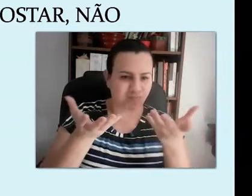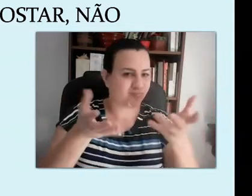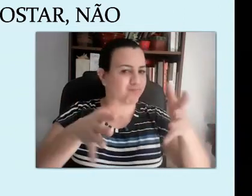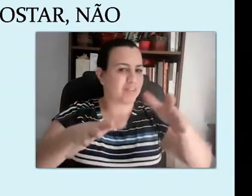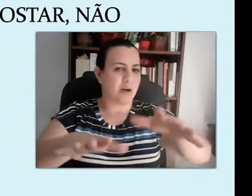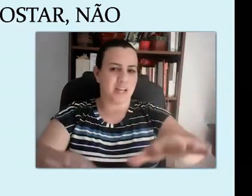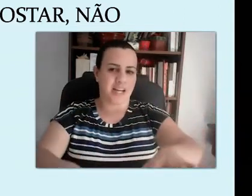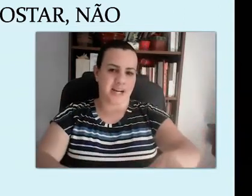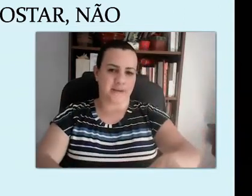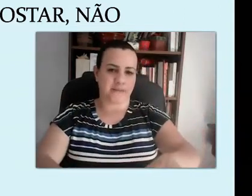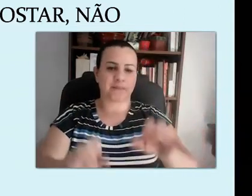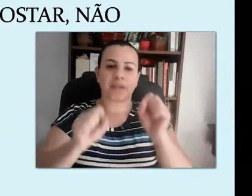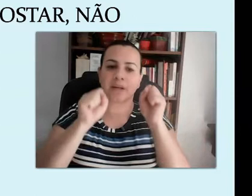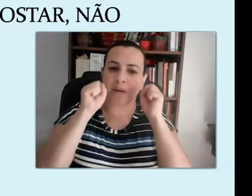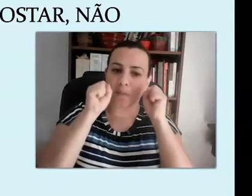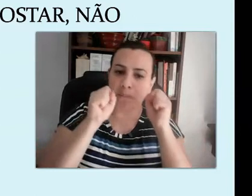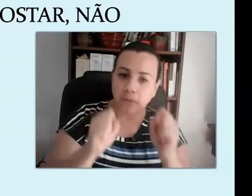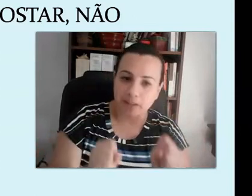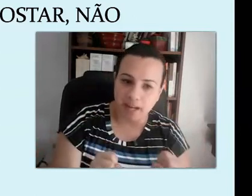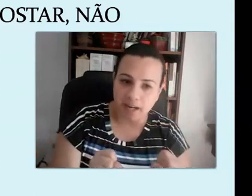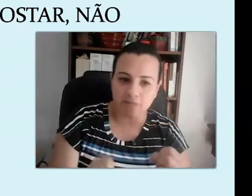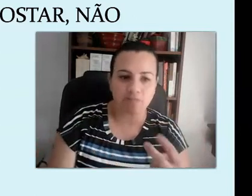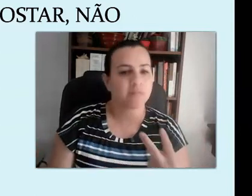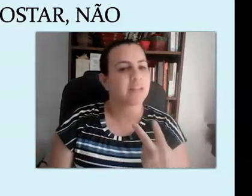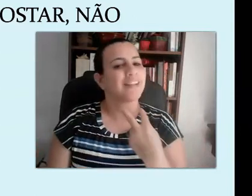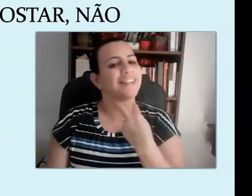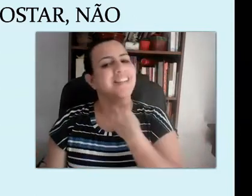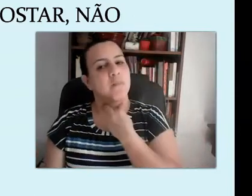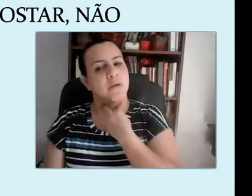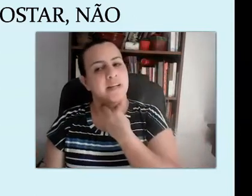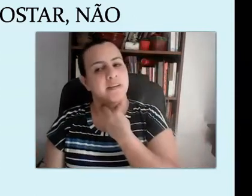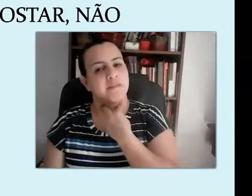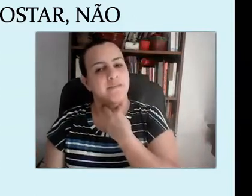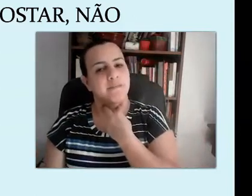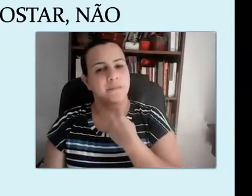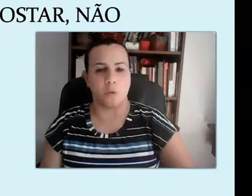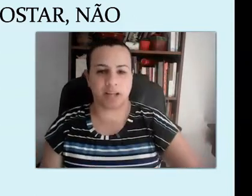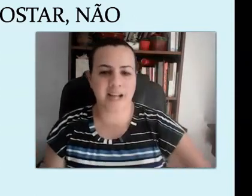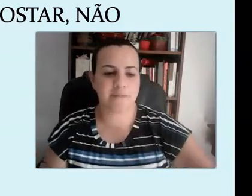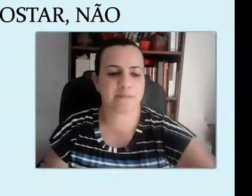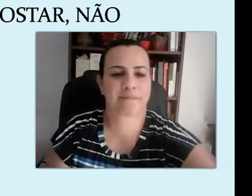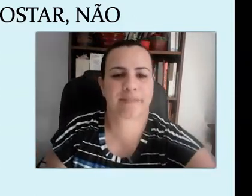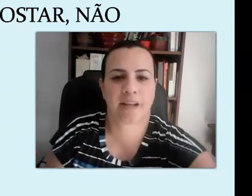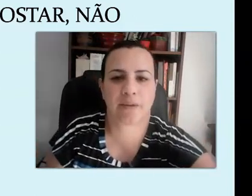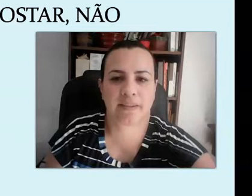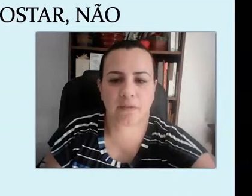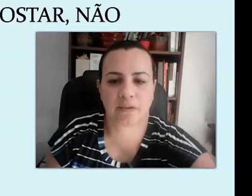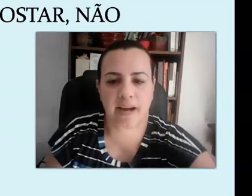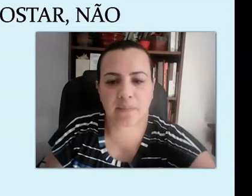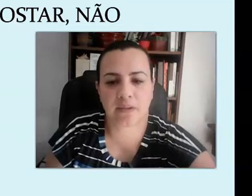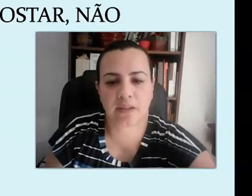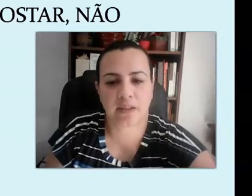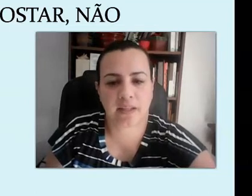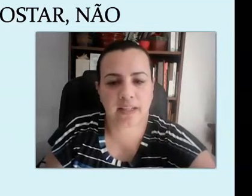Querer, não querer. Poder, não poder. Ok? Então, esses